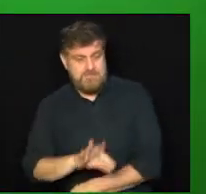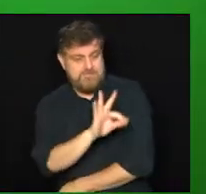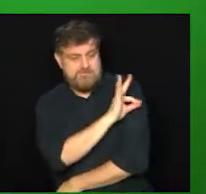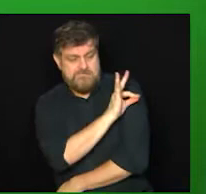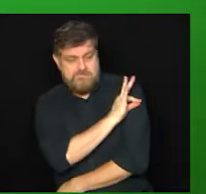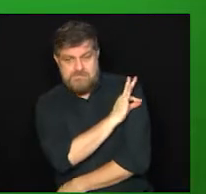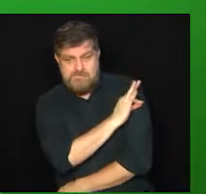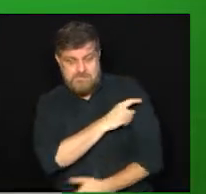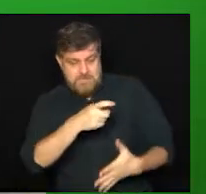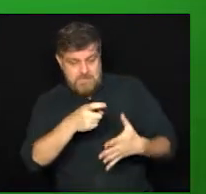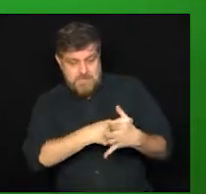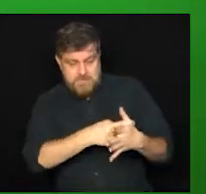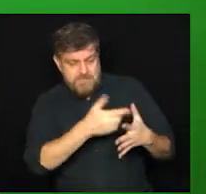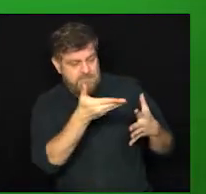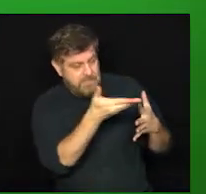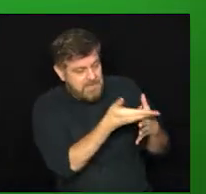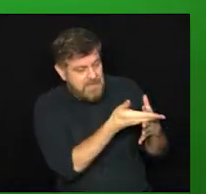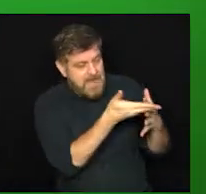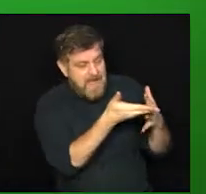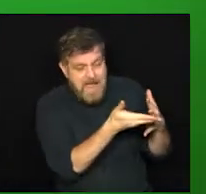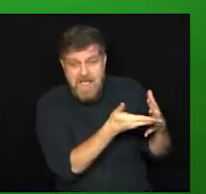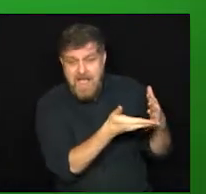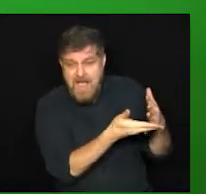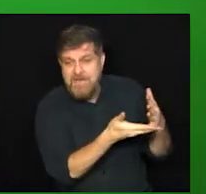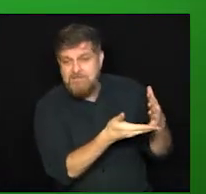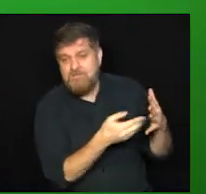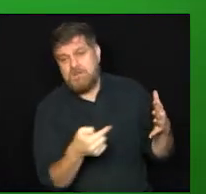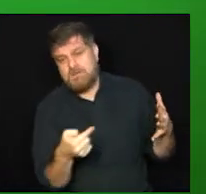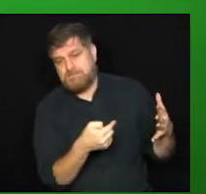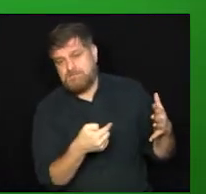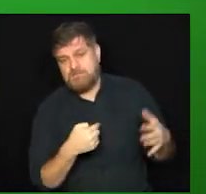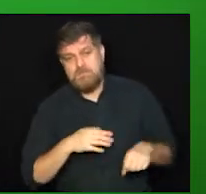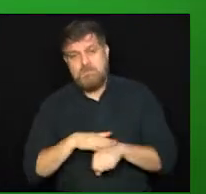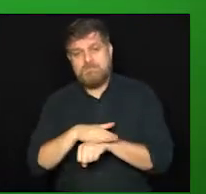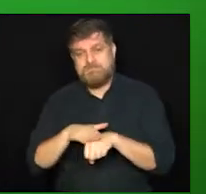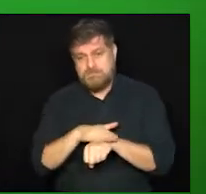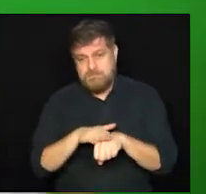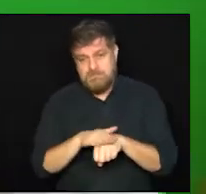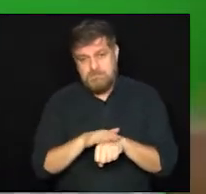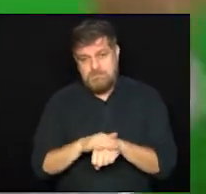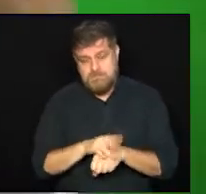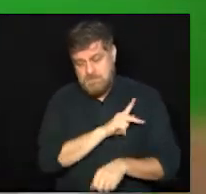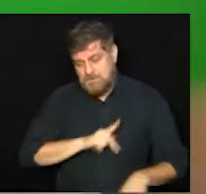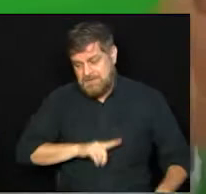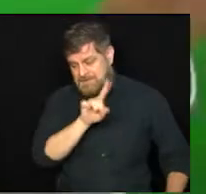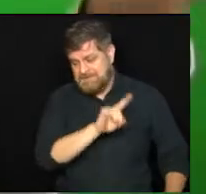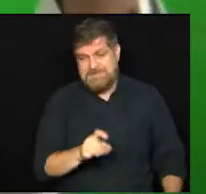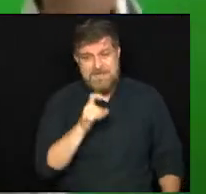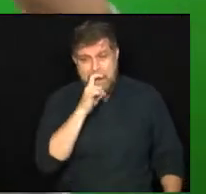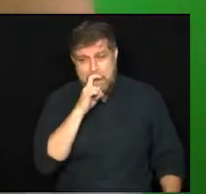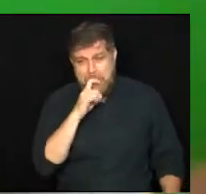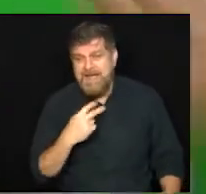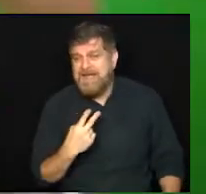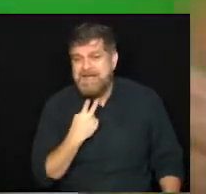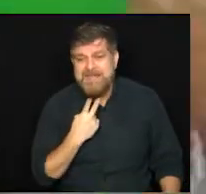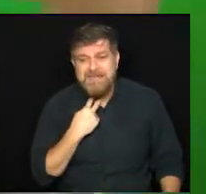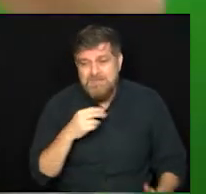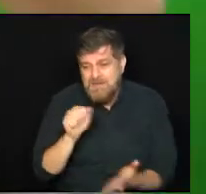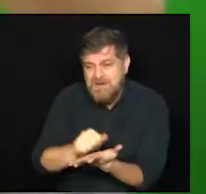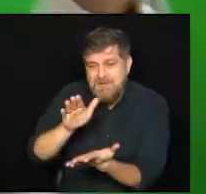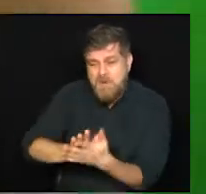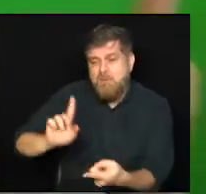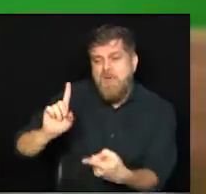na Câmara para o senhor, com certeza, já falamos isso com o Zé Carlos, ele não pode vir com uma punição